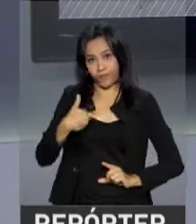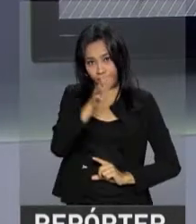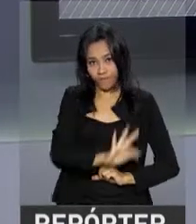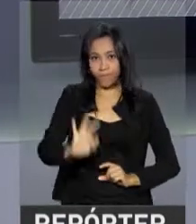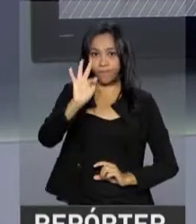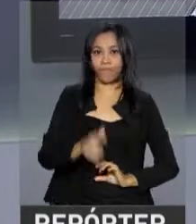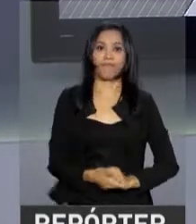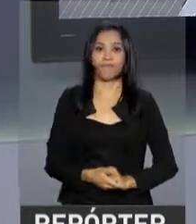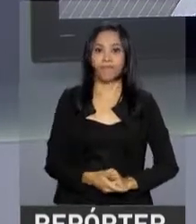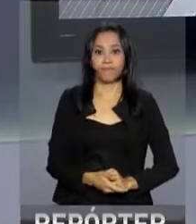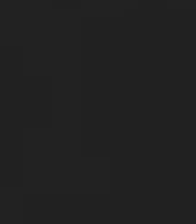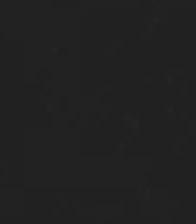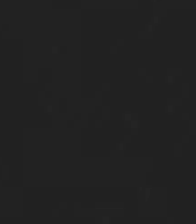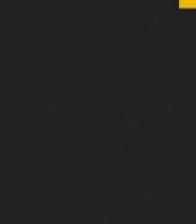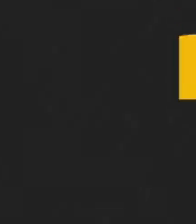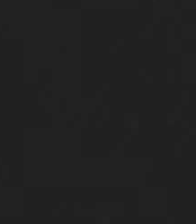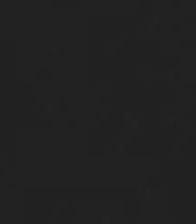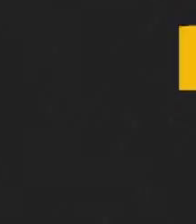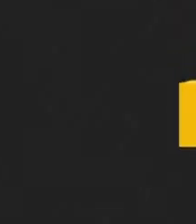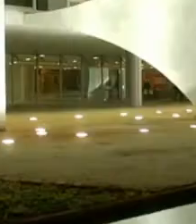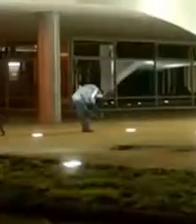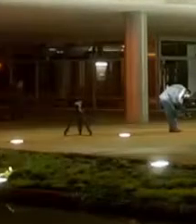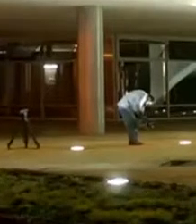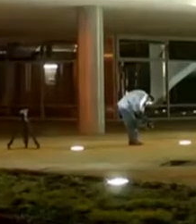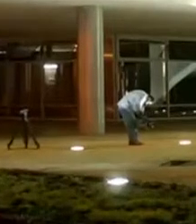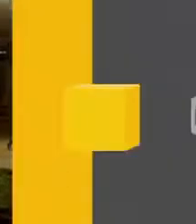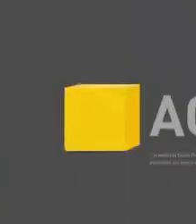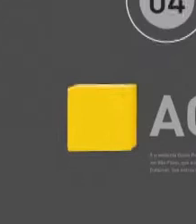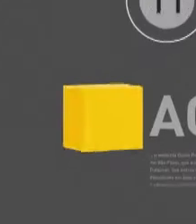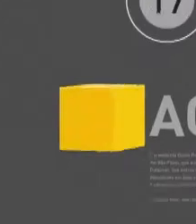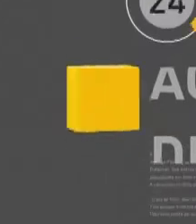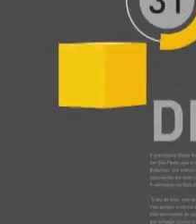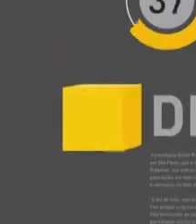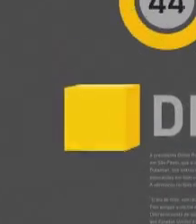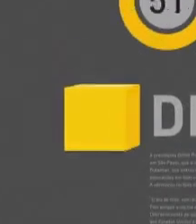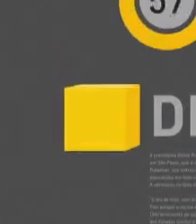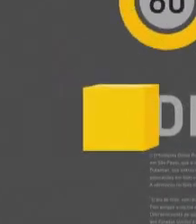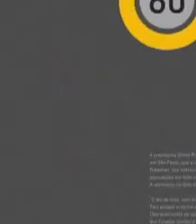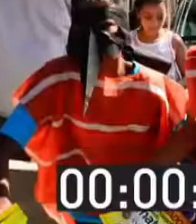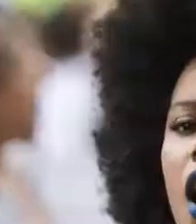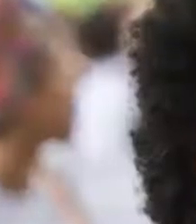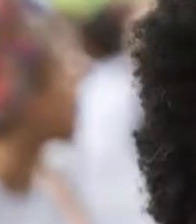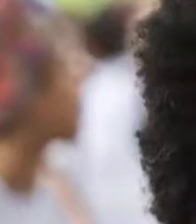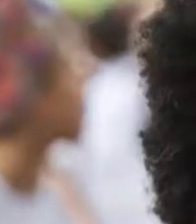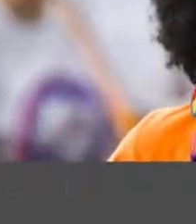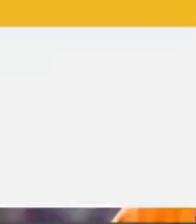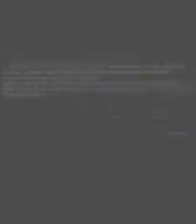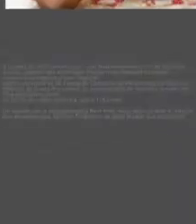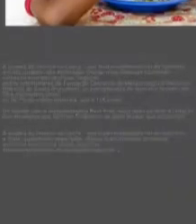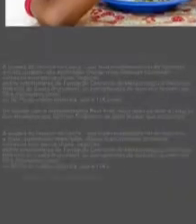Governo Federal. Música.